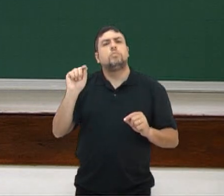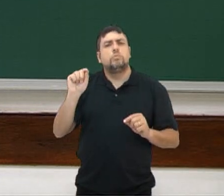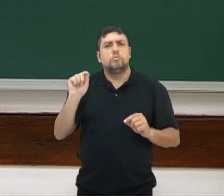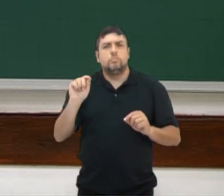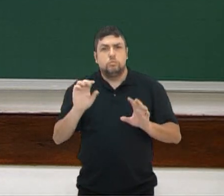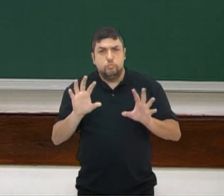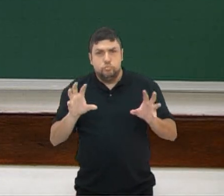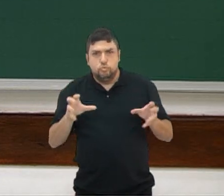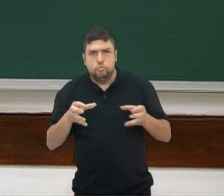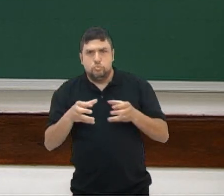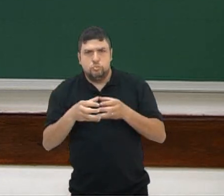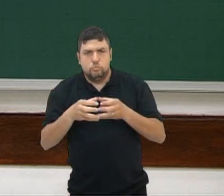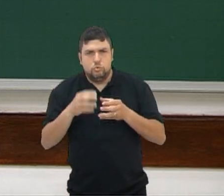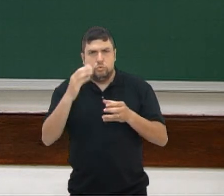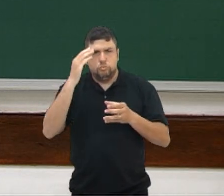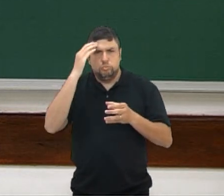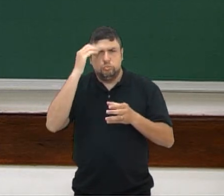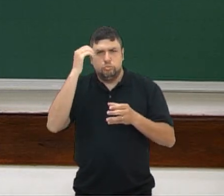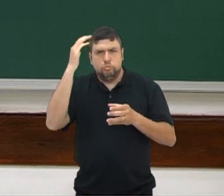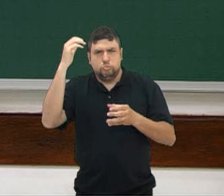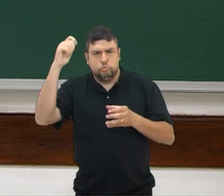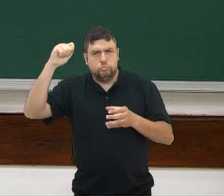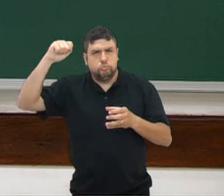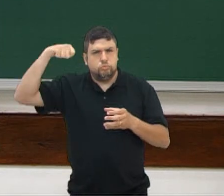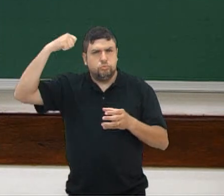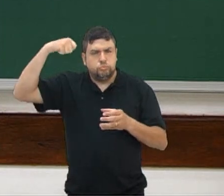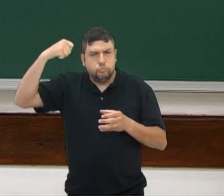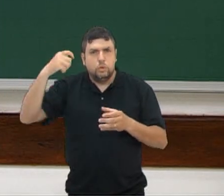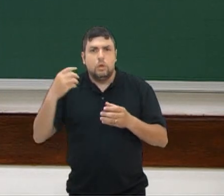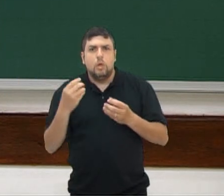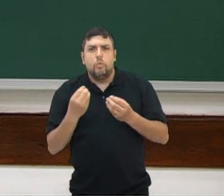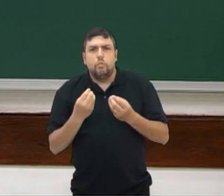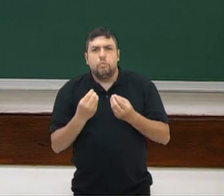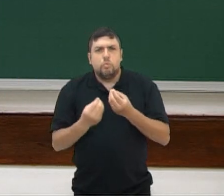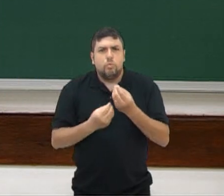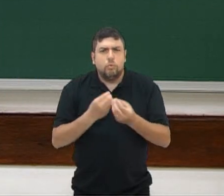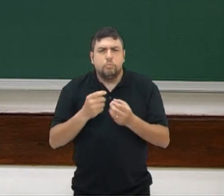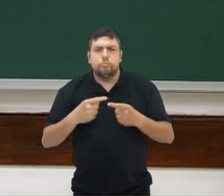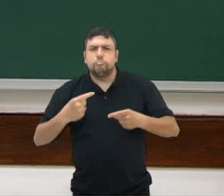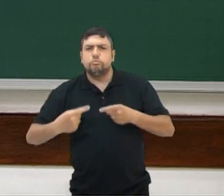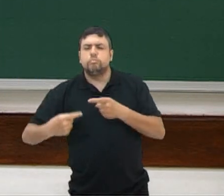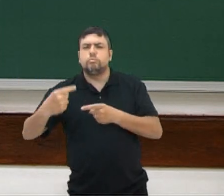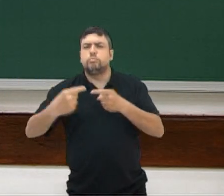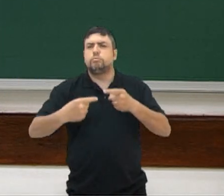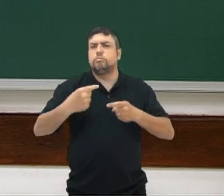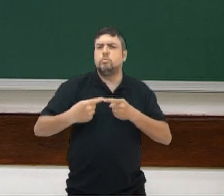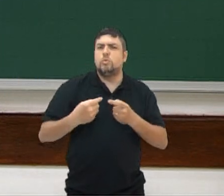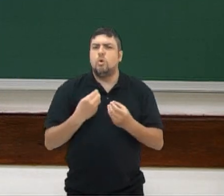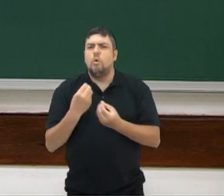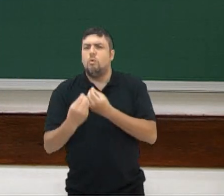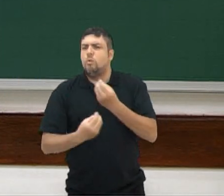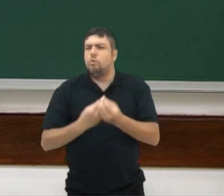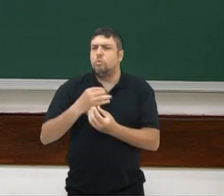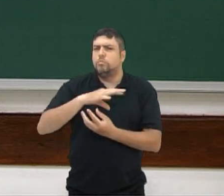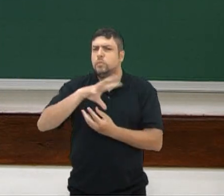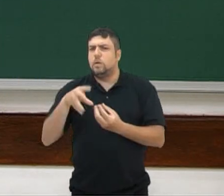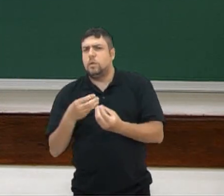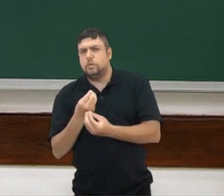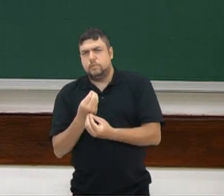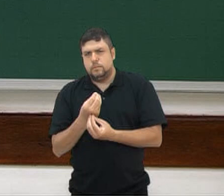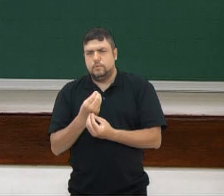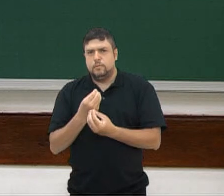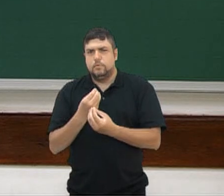se reunir para discutir o fazer arte. Basicamente o que o manifesto né, o Manifesto Pau-Brasil do Oswald de